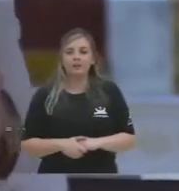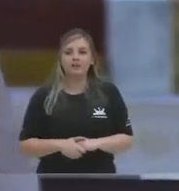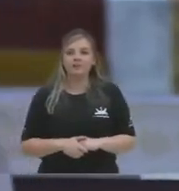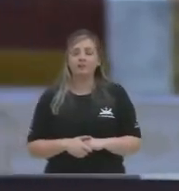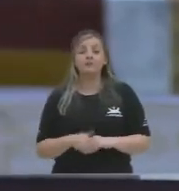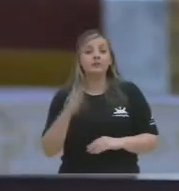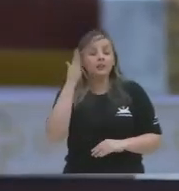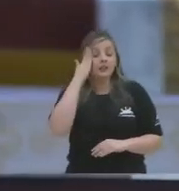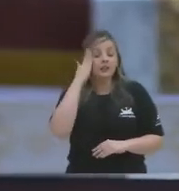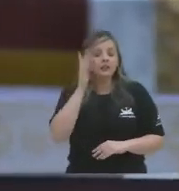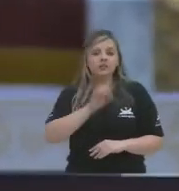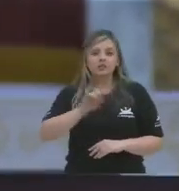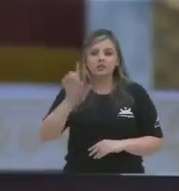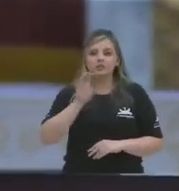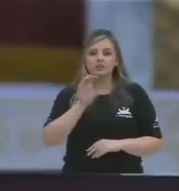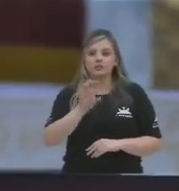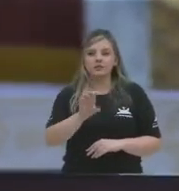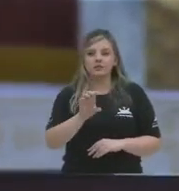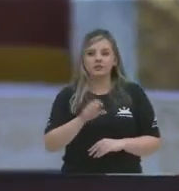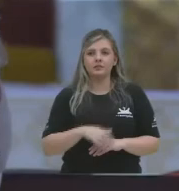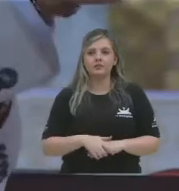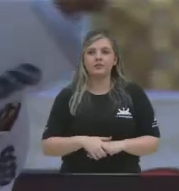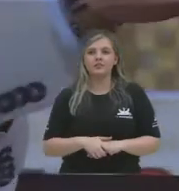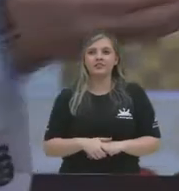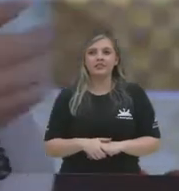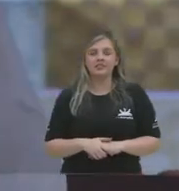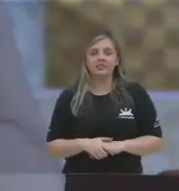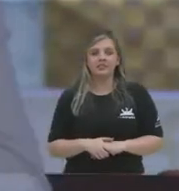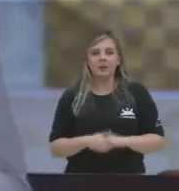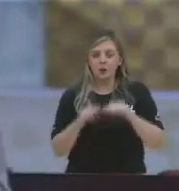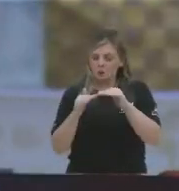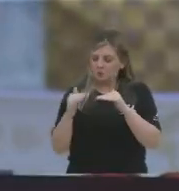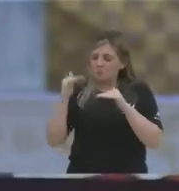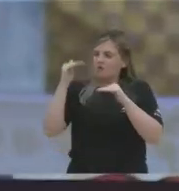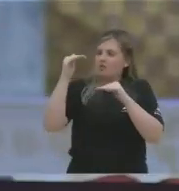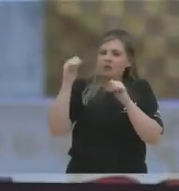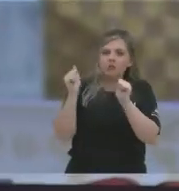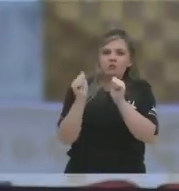assim. E a superação vem com Jesus.